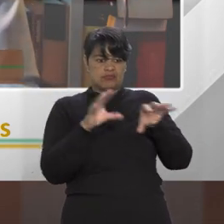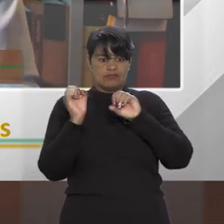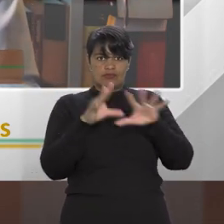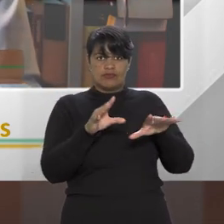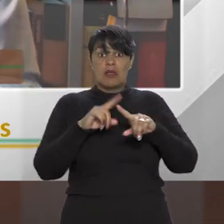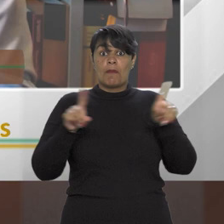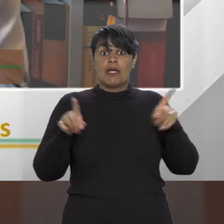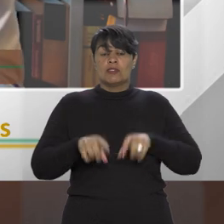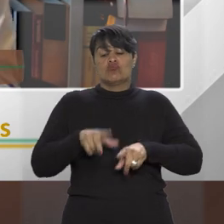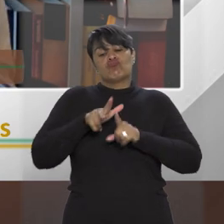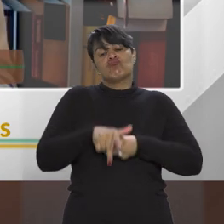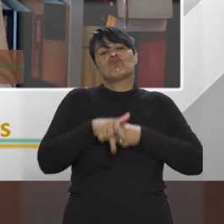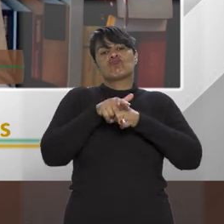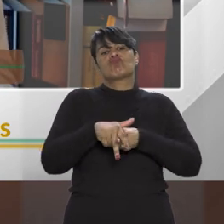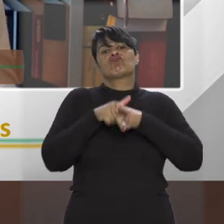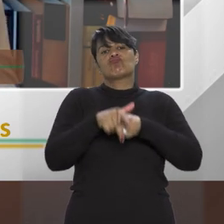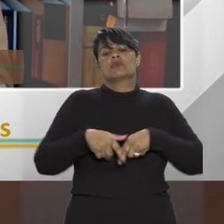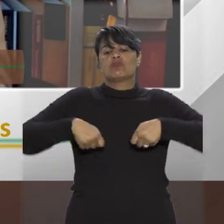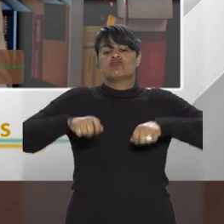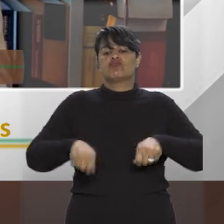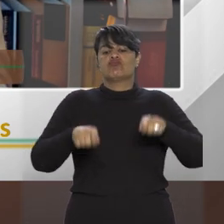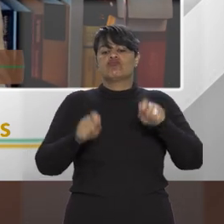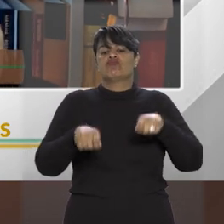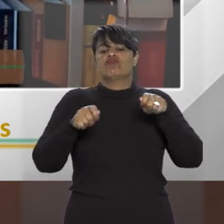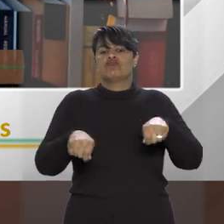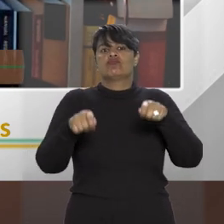acomodando. ajustando. O nosso sistema ele é